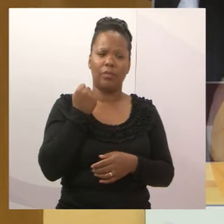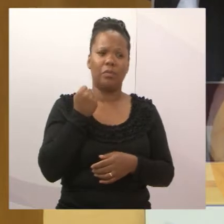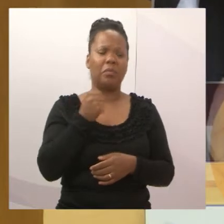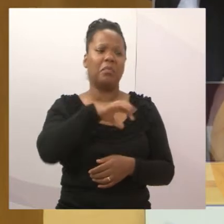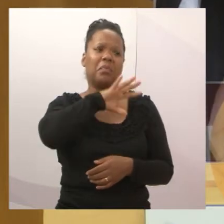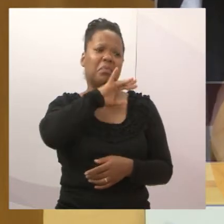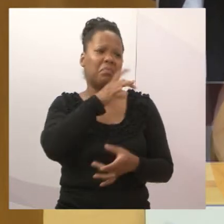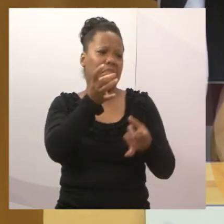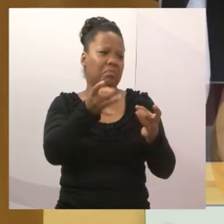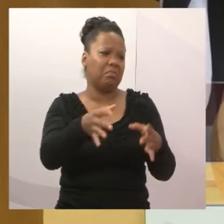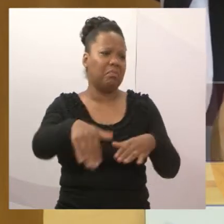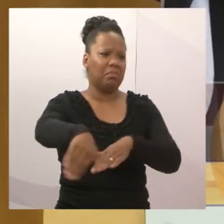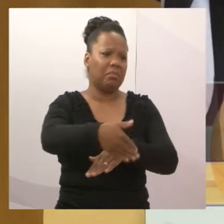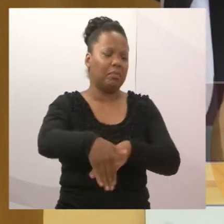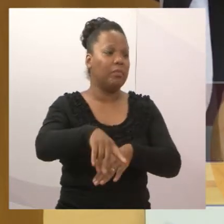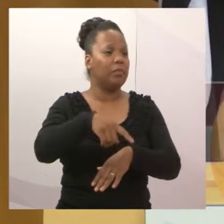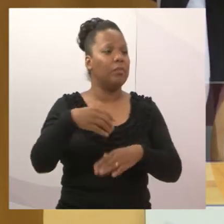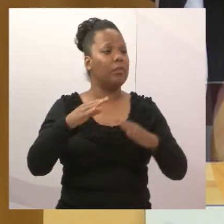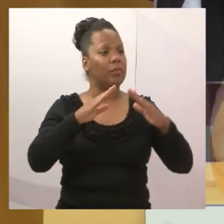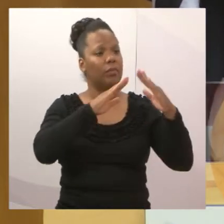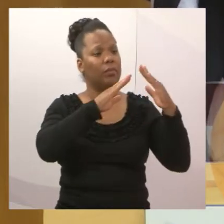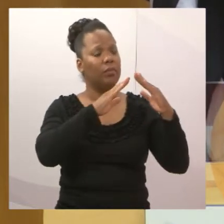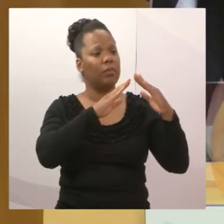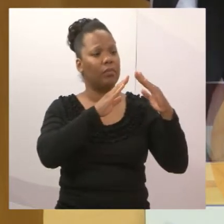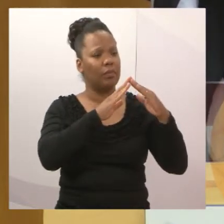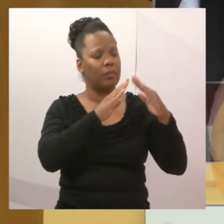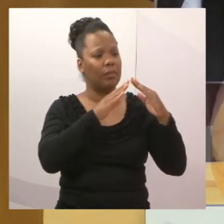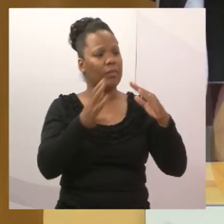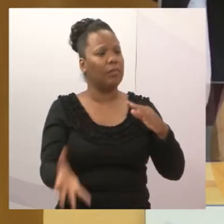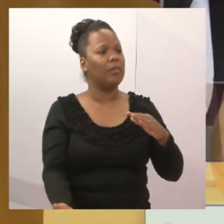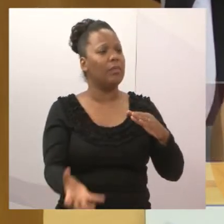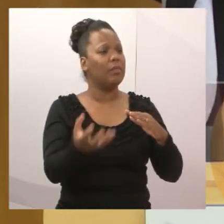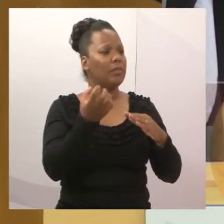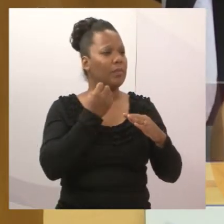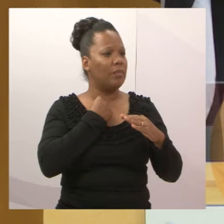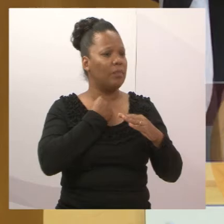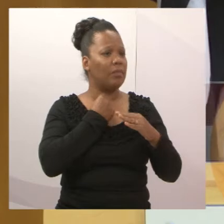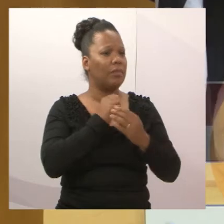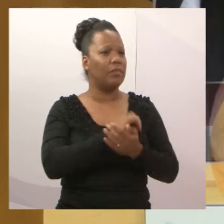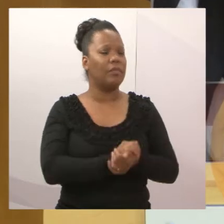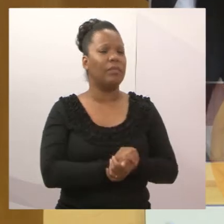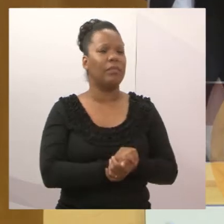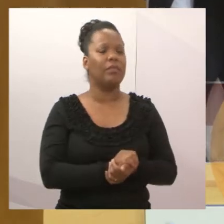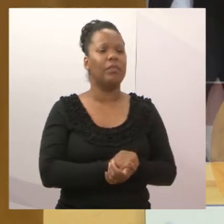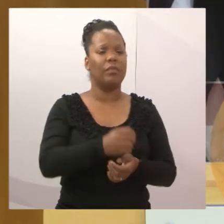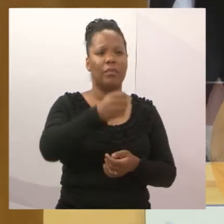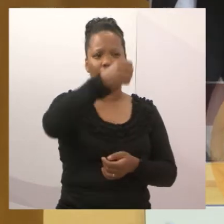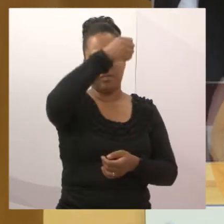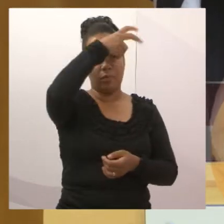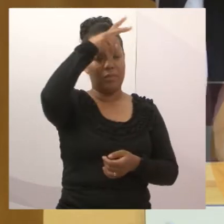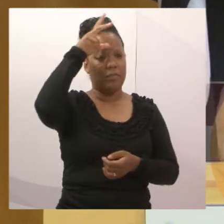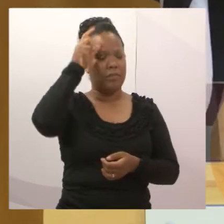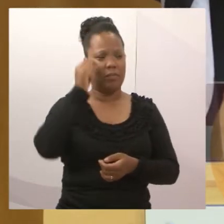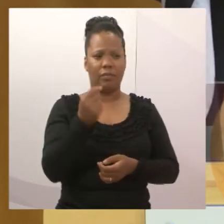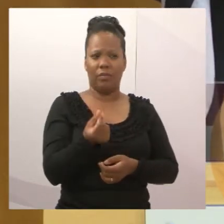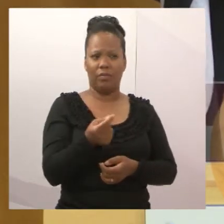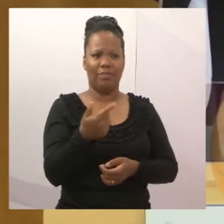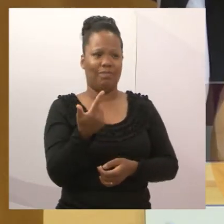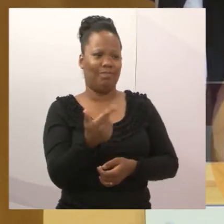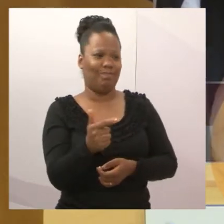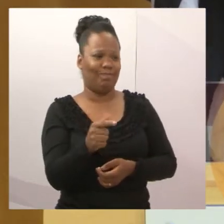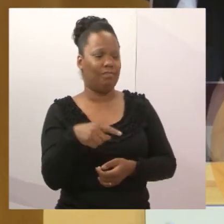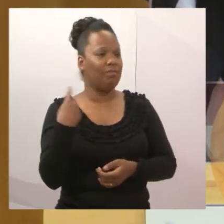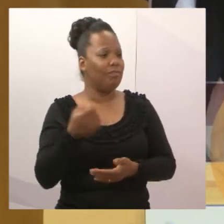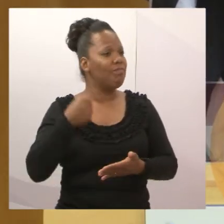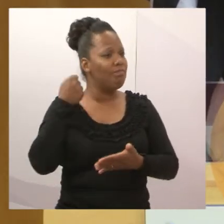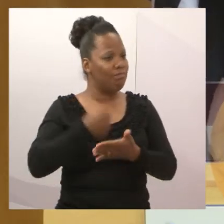Como eu disse, vivo falando aqui, todos os dias pedidos de recolhimento. Nós não temos verba da prefeitura e a gente luta muito para